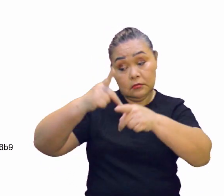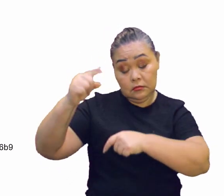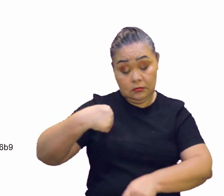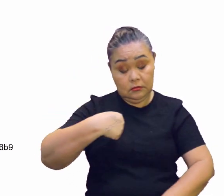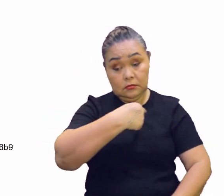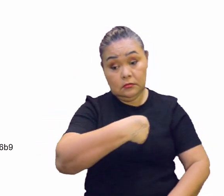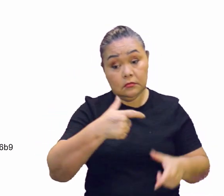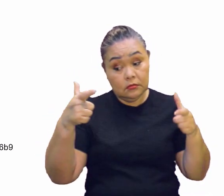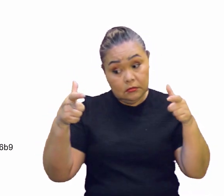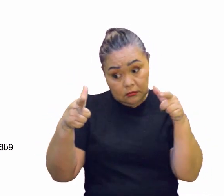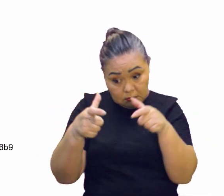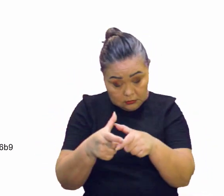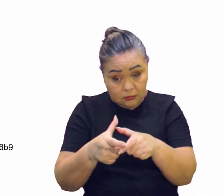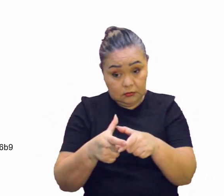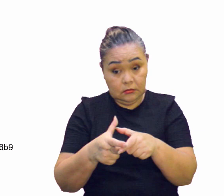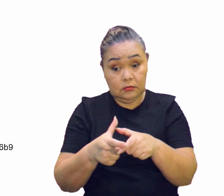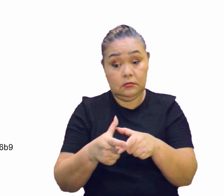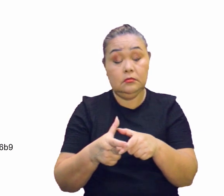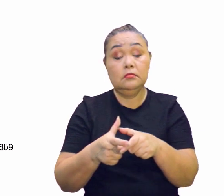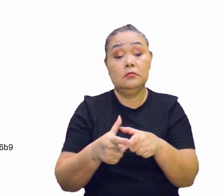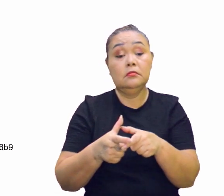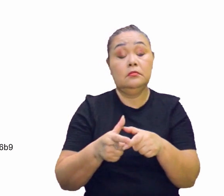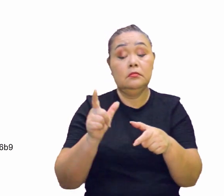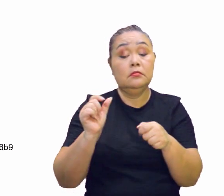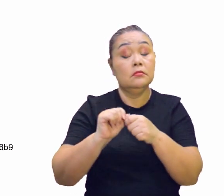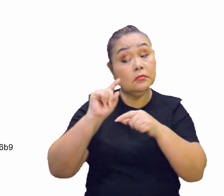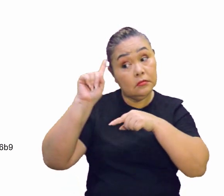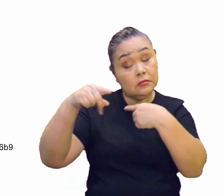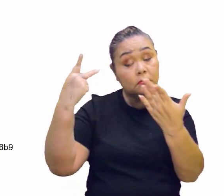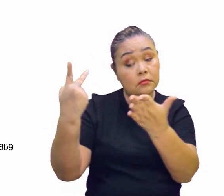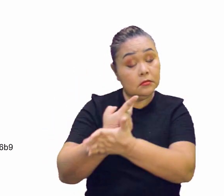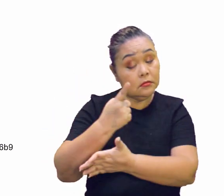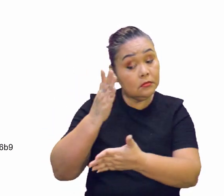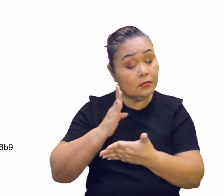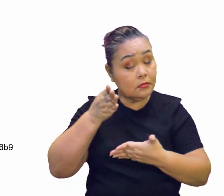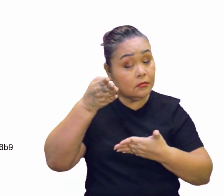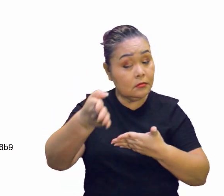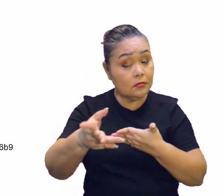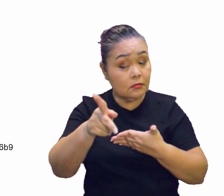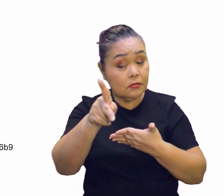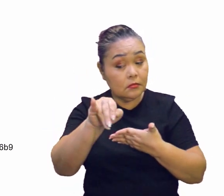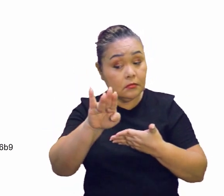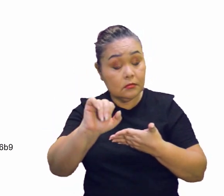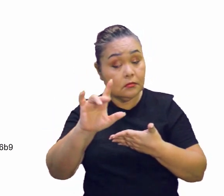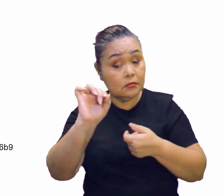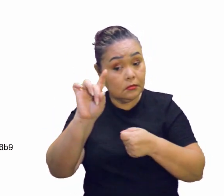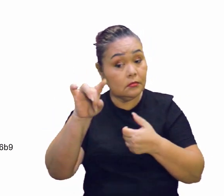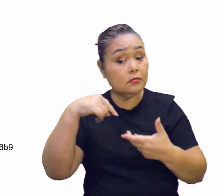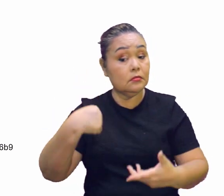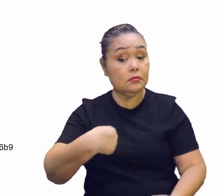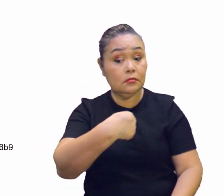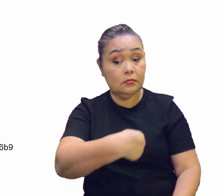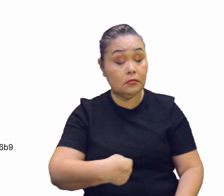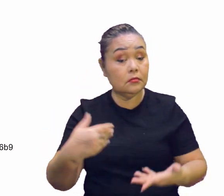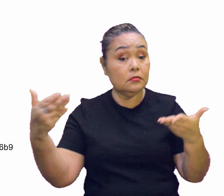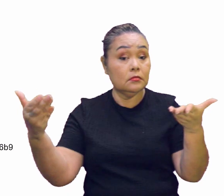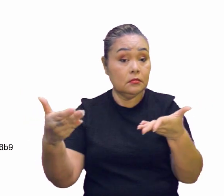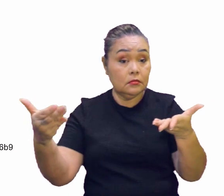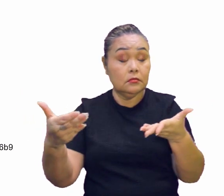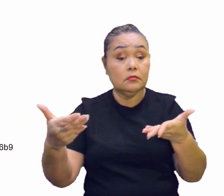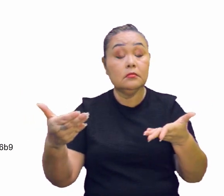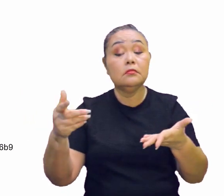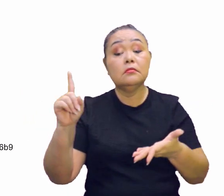ter um decréscimo. Tá? E isso, consequentemente, afeta, né, o PIB da China, que hoje é